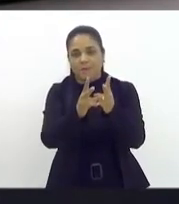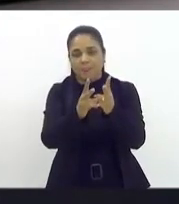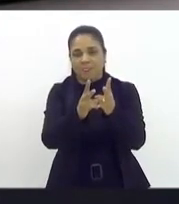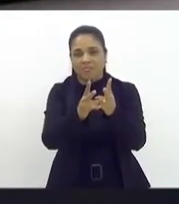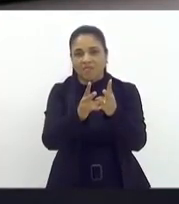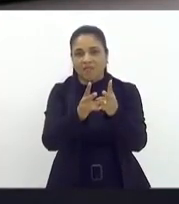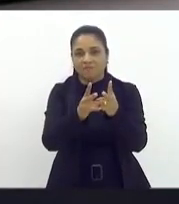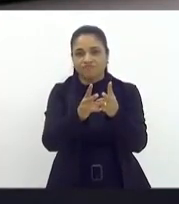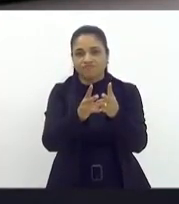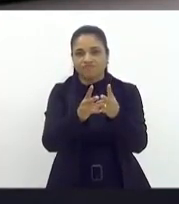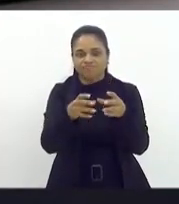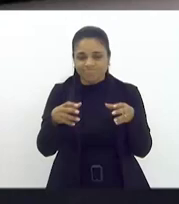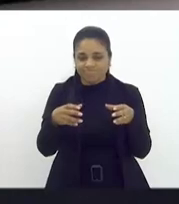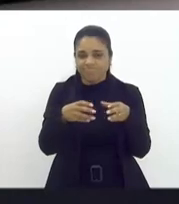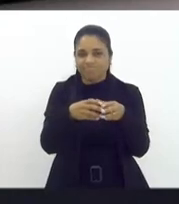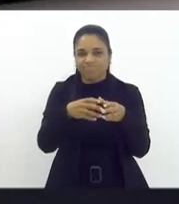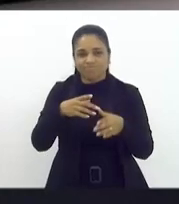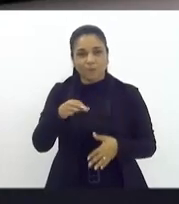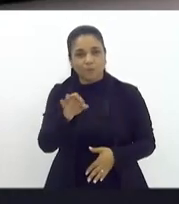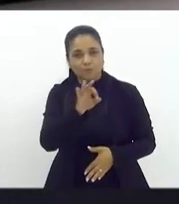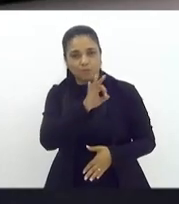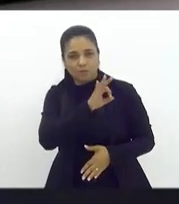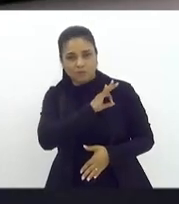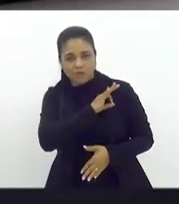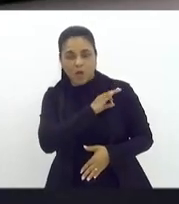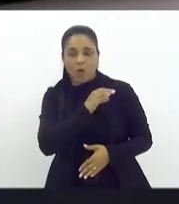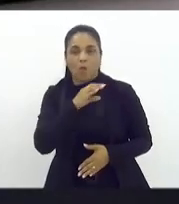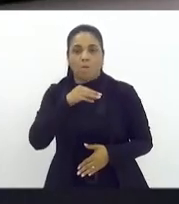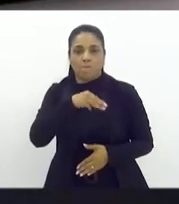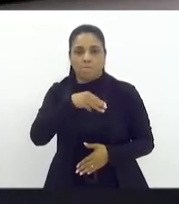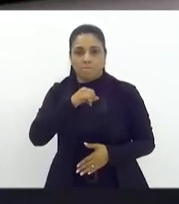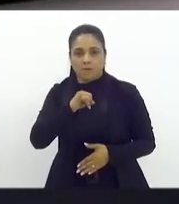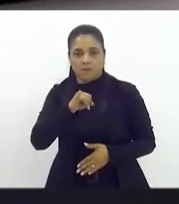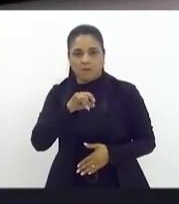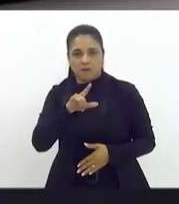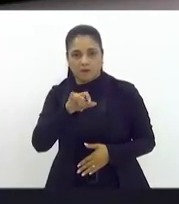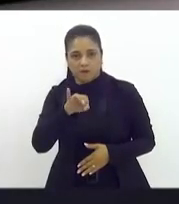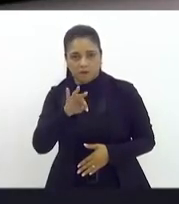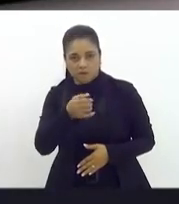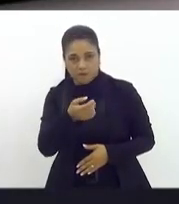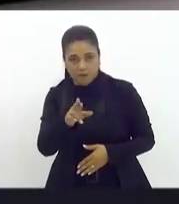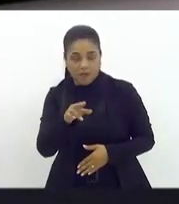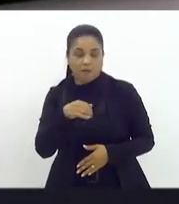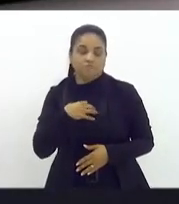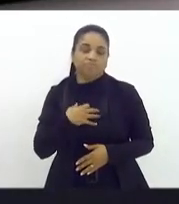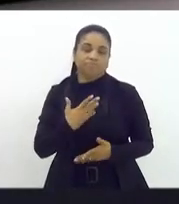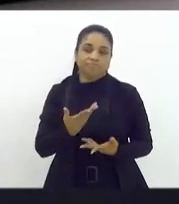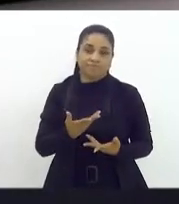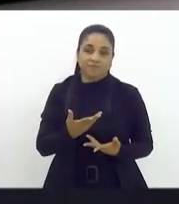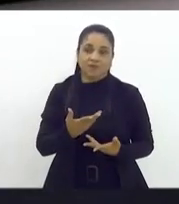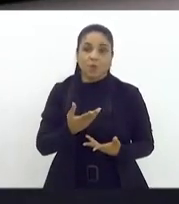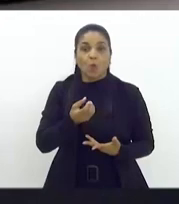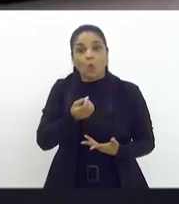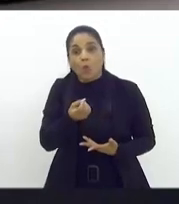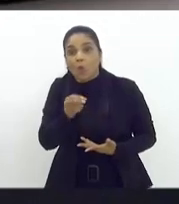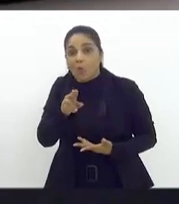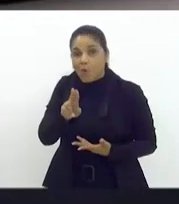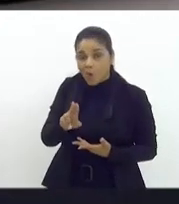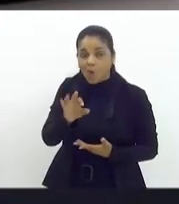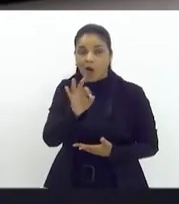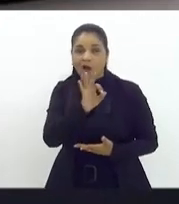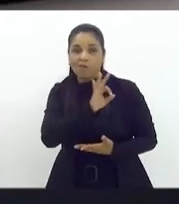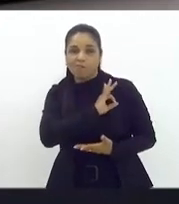as forças policiais seja a polícia militar não faça reconhecimento ou